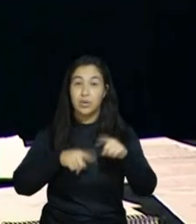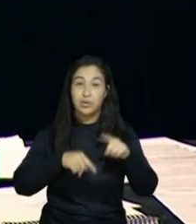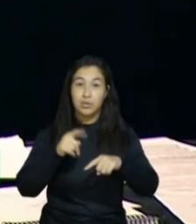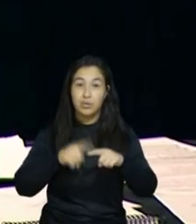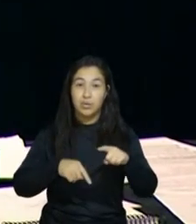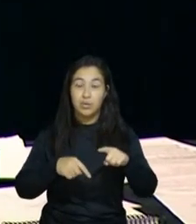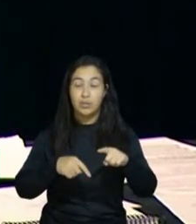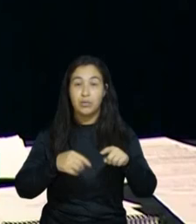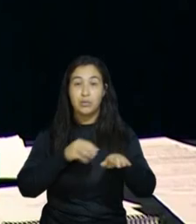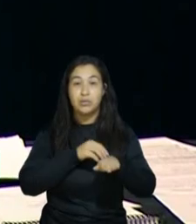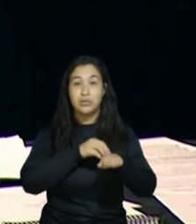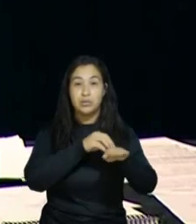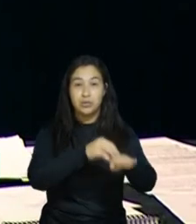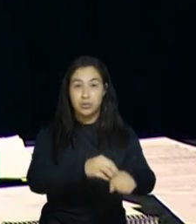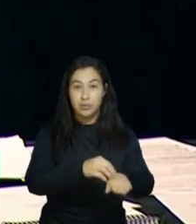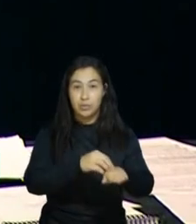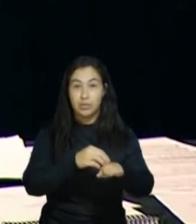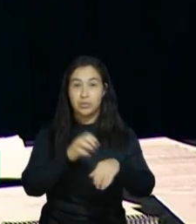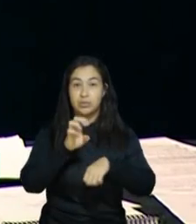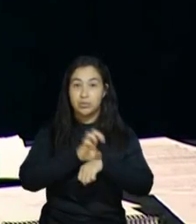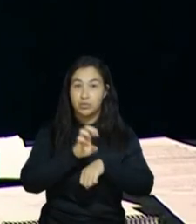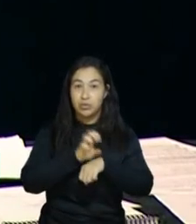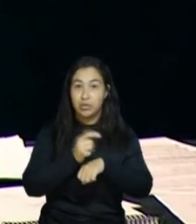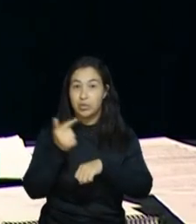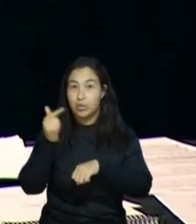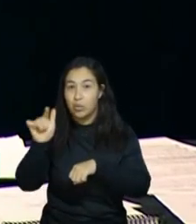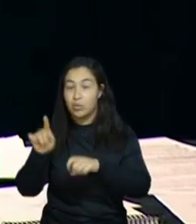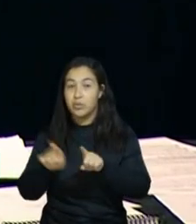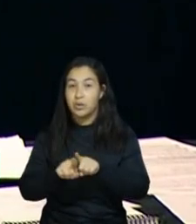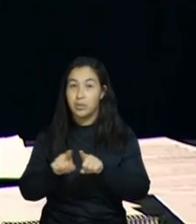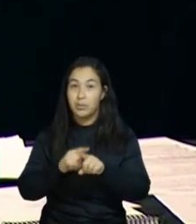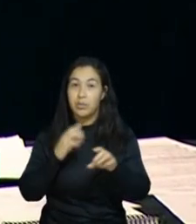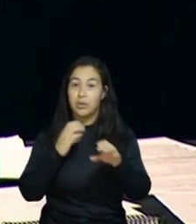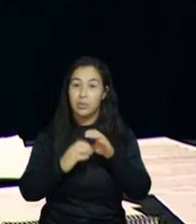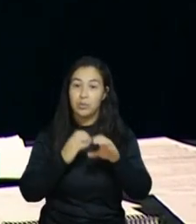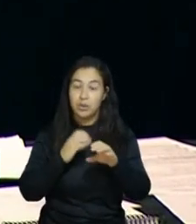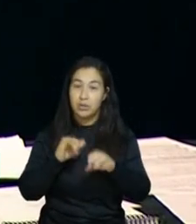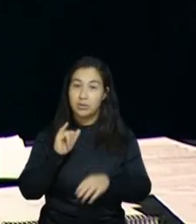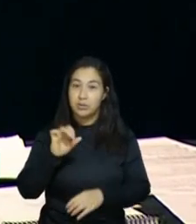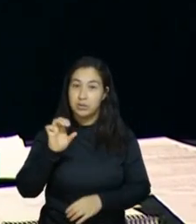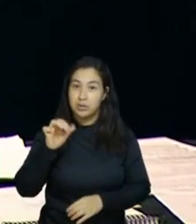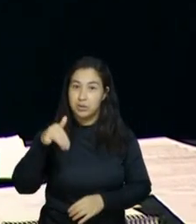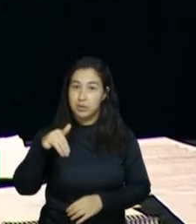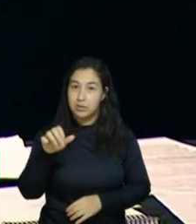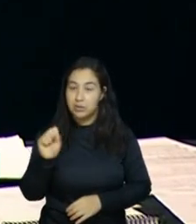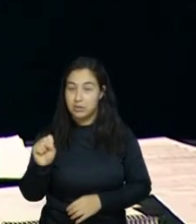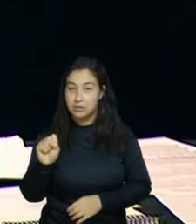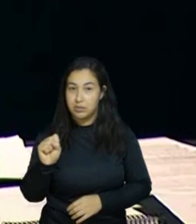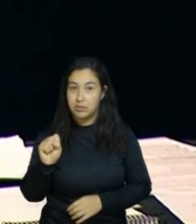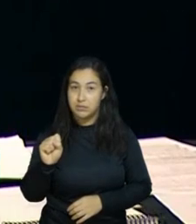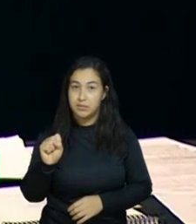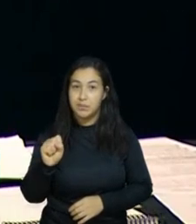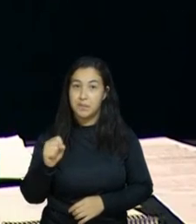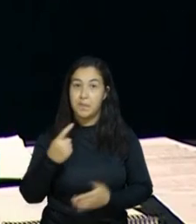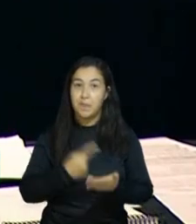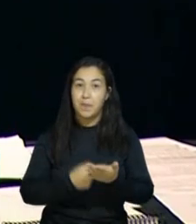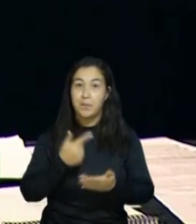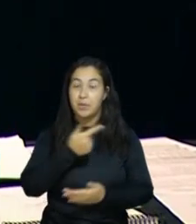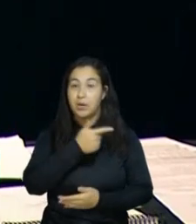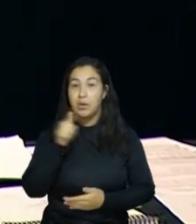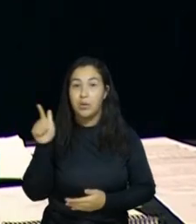de transporte interestadual, intermunicipal e de comunicação, ICMS, nas hipóteses que especifica e estabelece outras